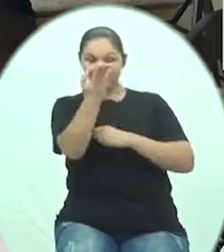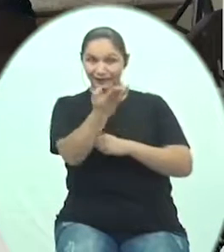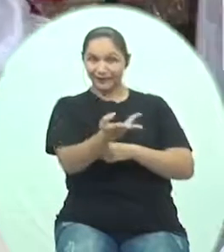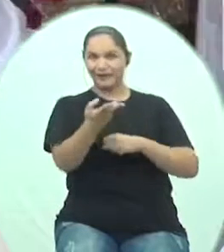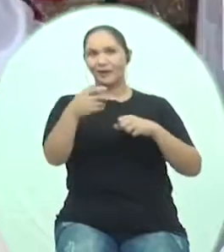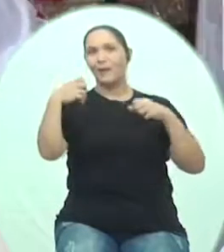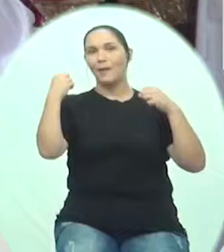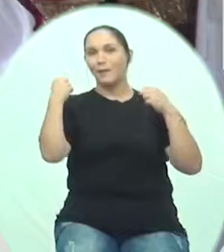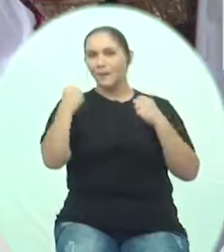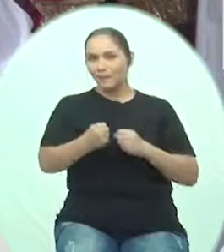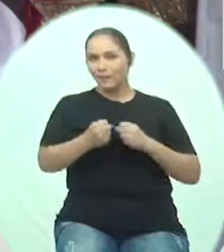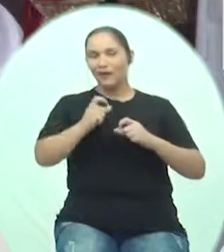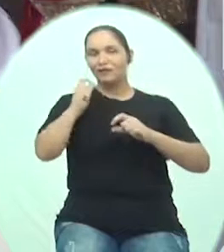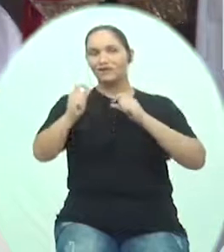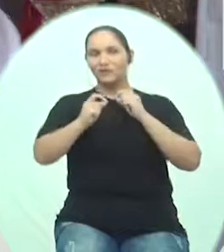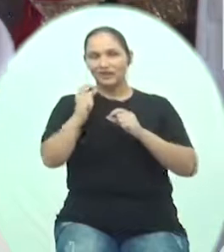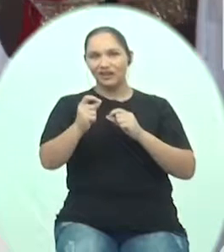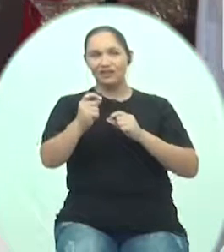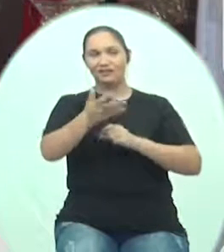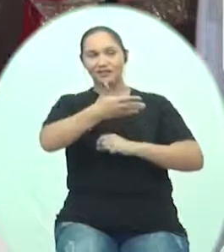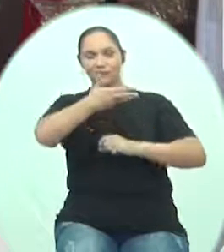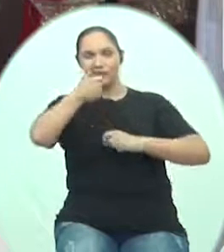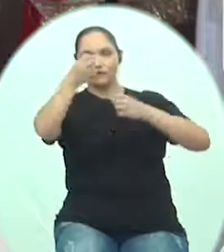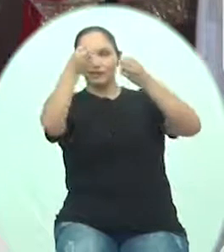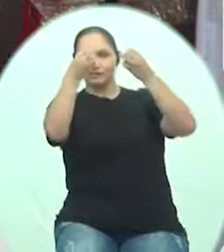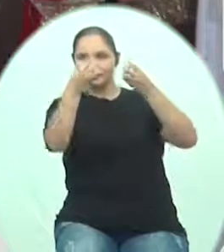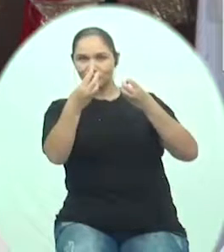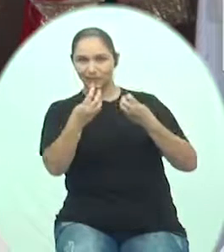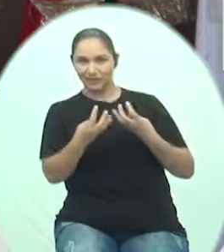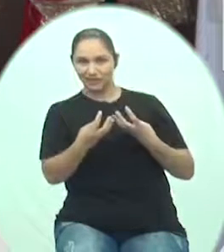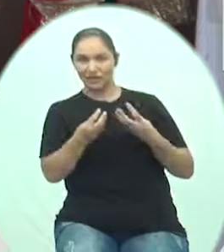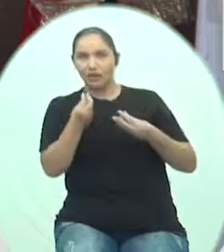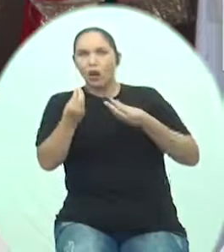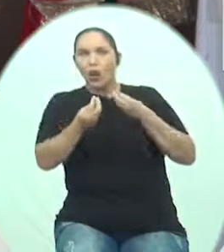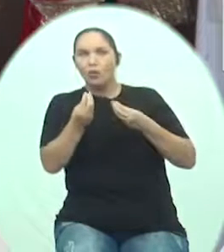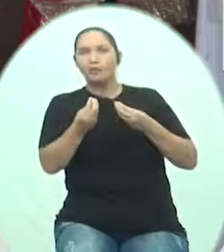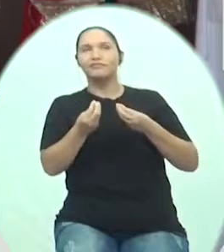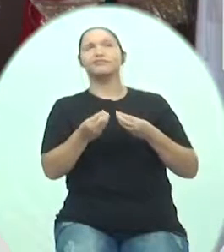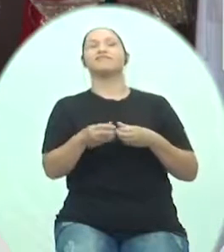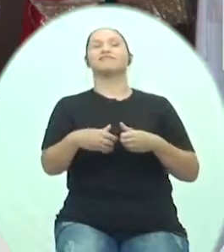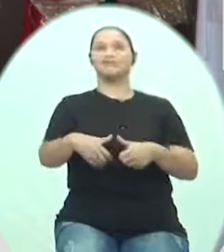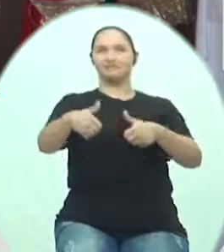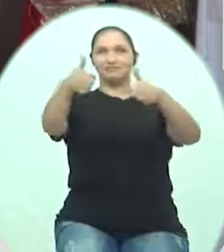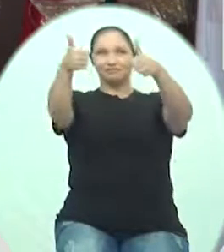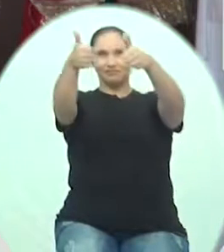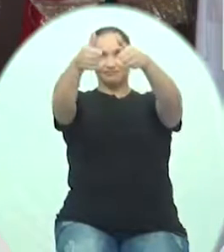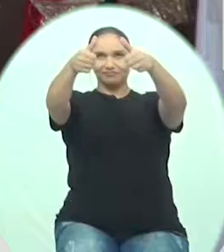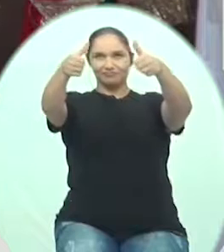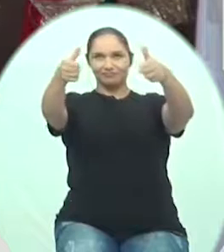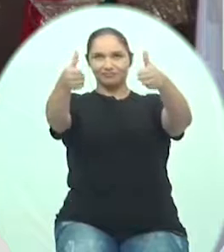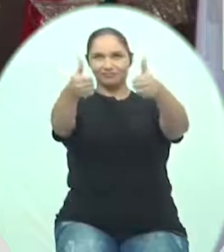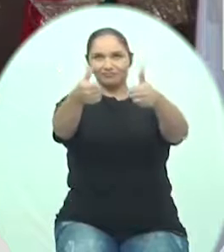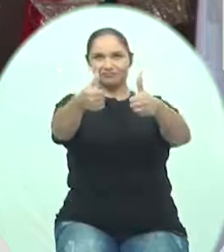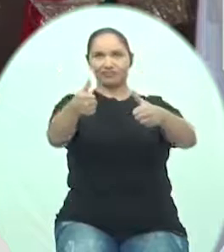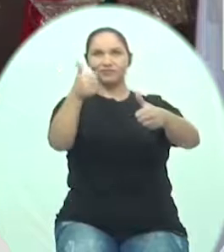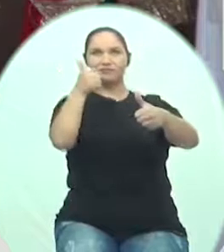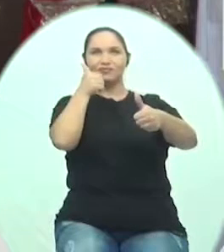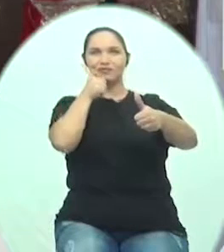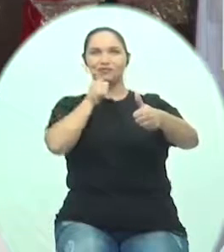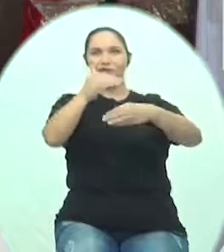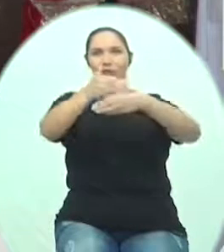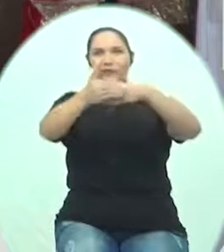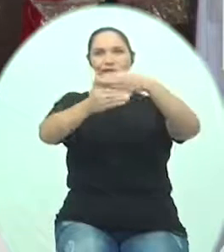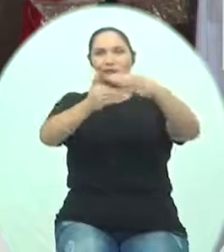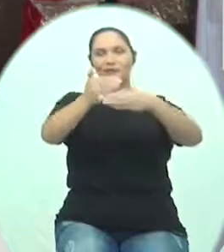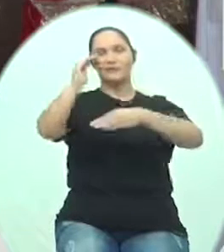apelo à Fundação Cultural de Criciuma com um monumento a essas mulheres a estas guerreiras então eu